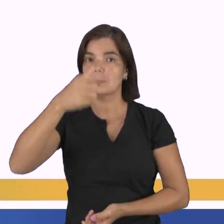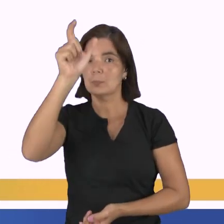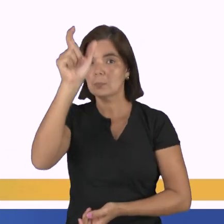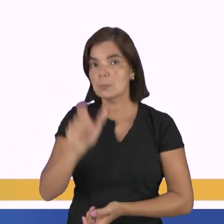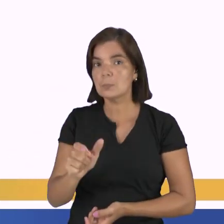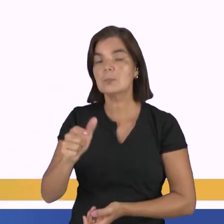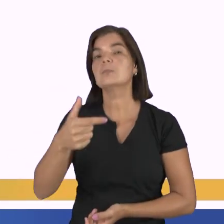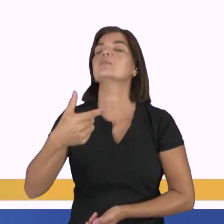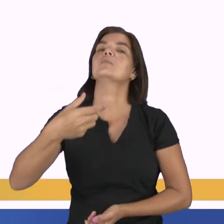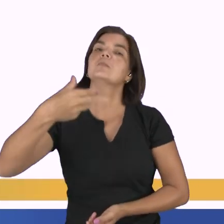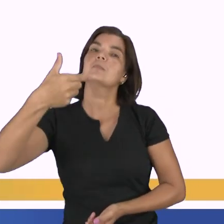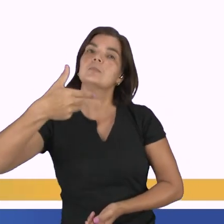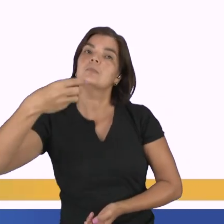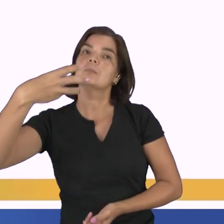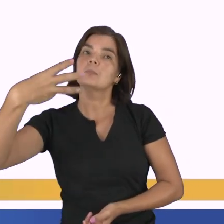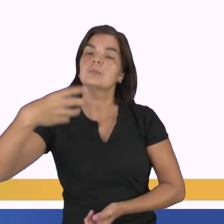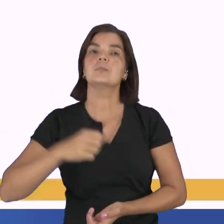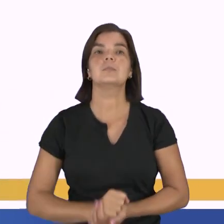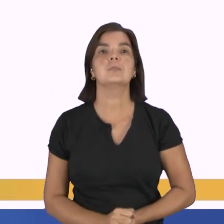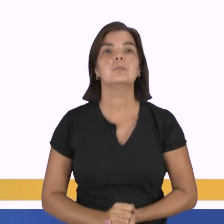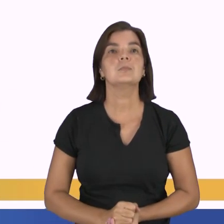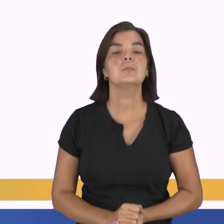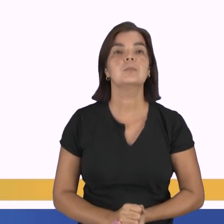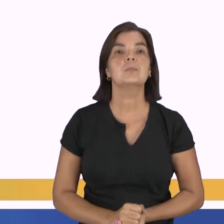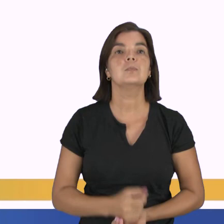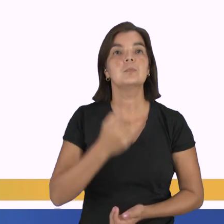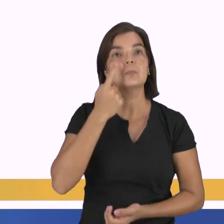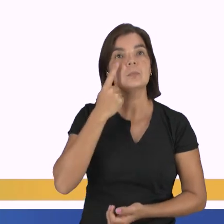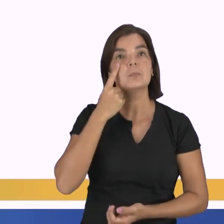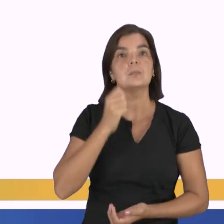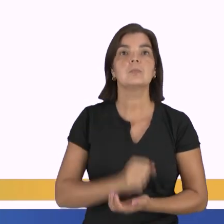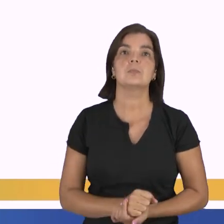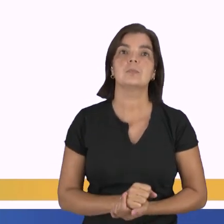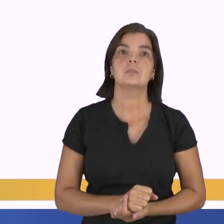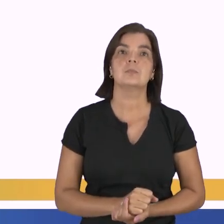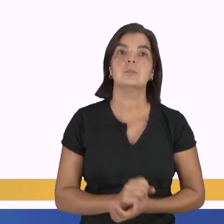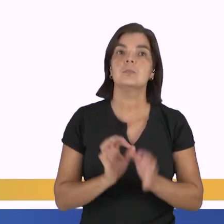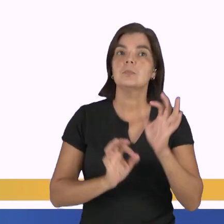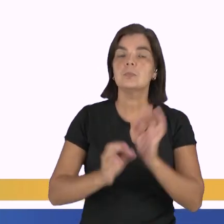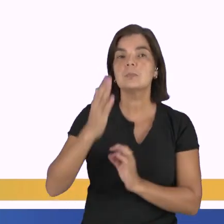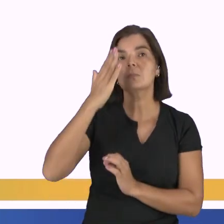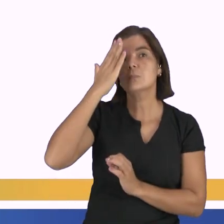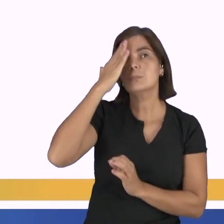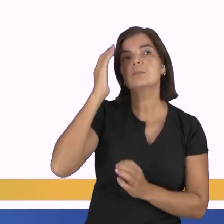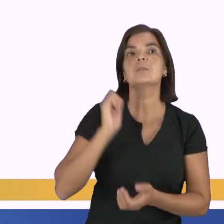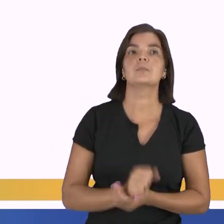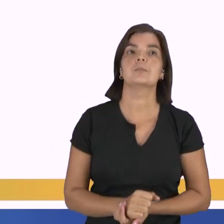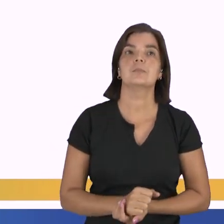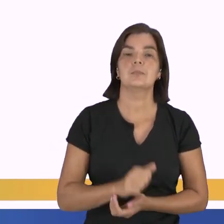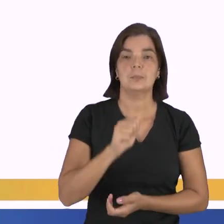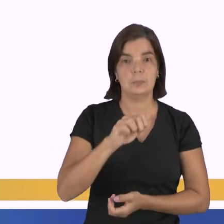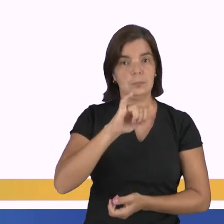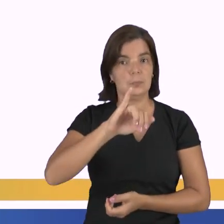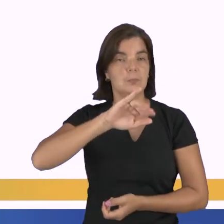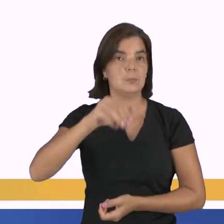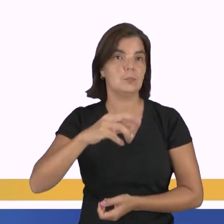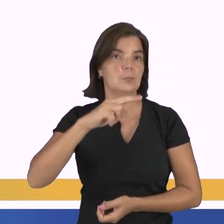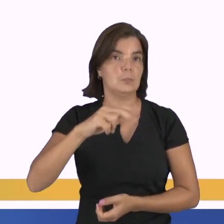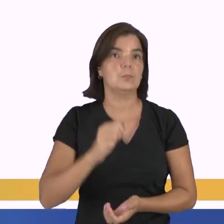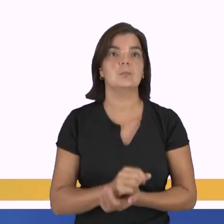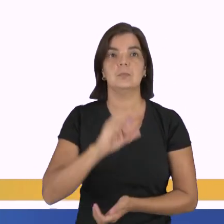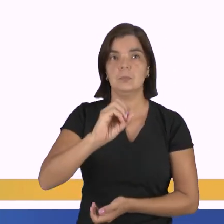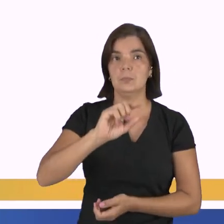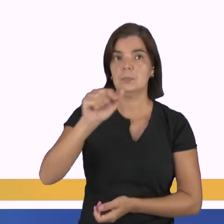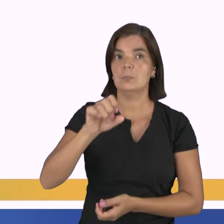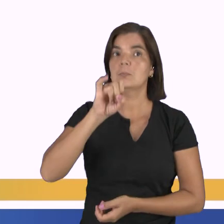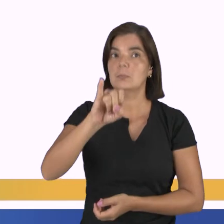sucessivamente tá com base nisso eu quero encontrar a lei de formação para entender esse aqui ó ai J vai